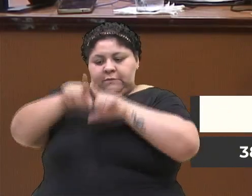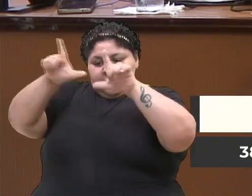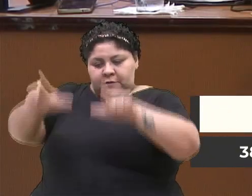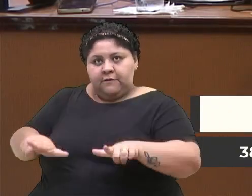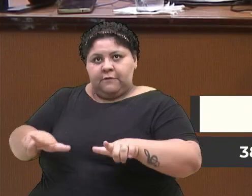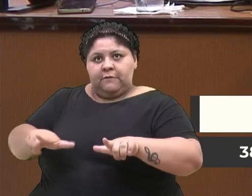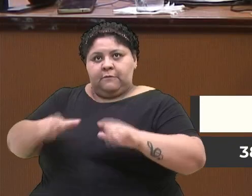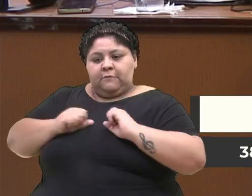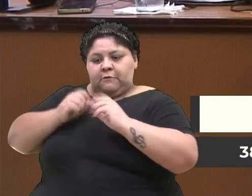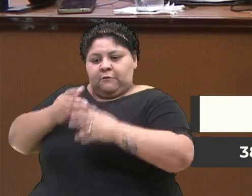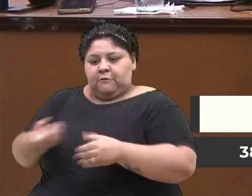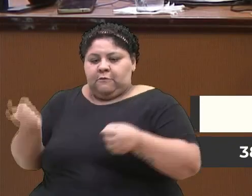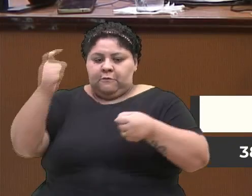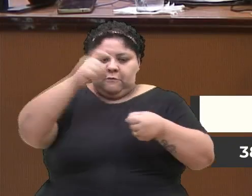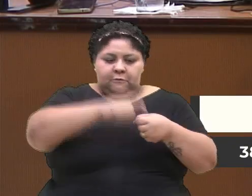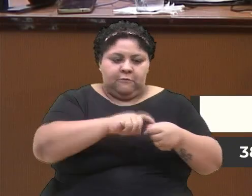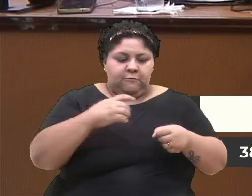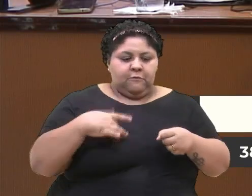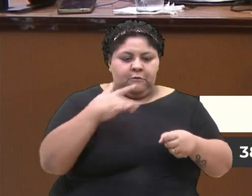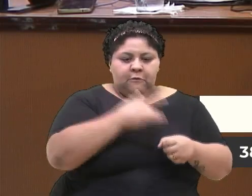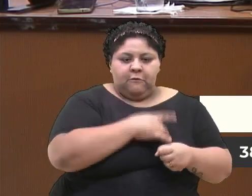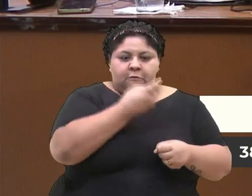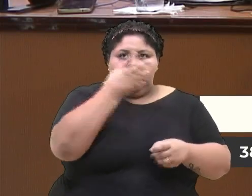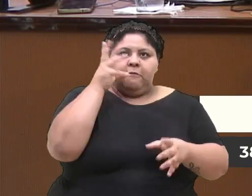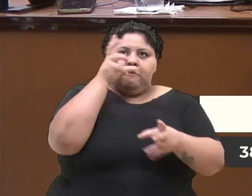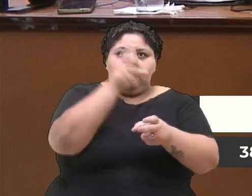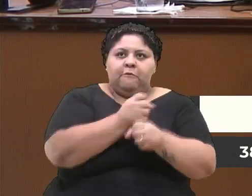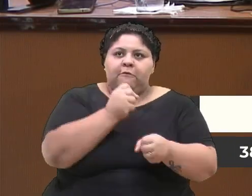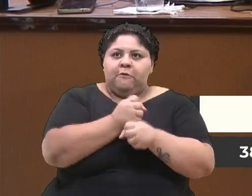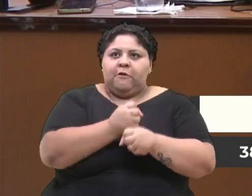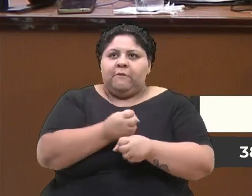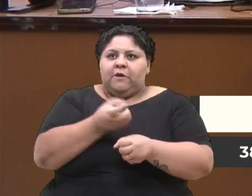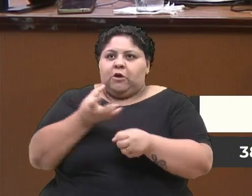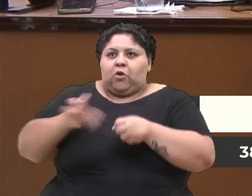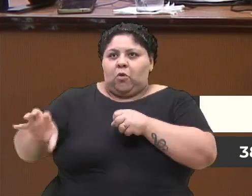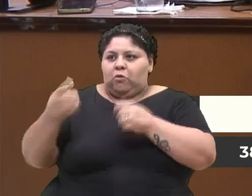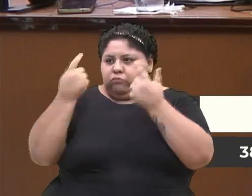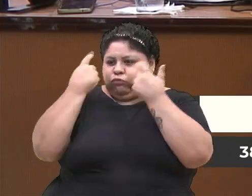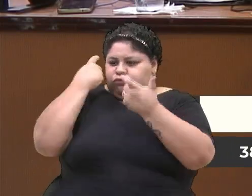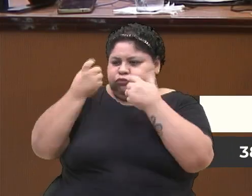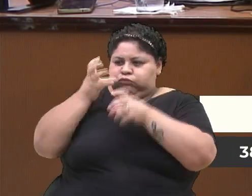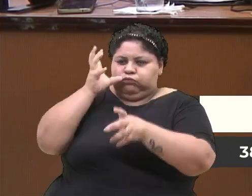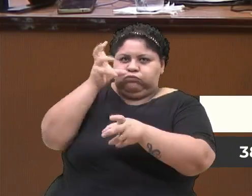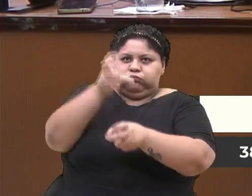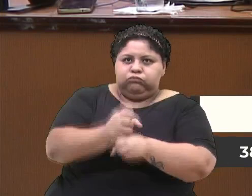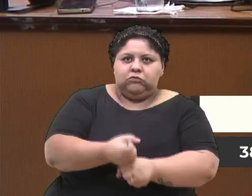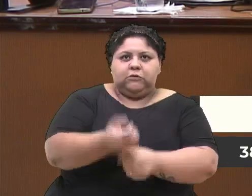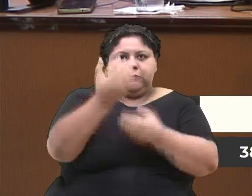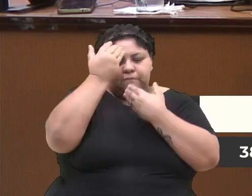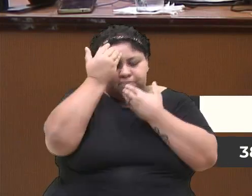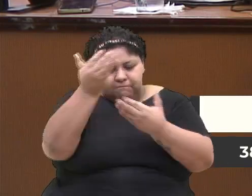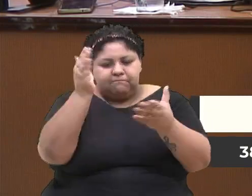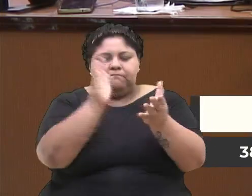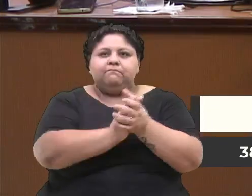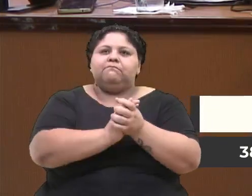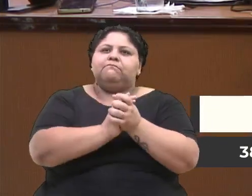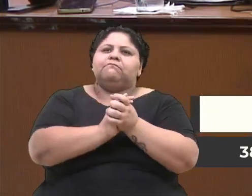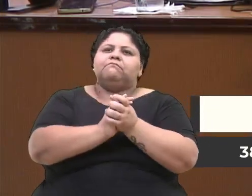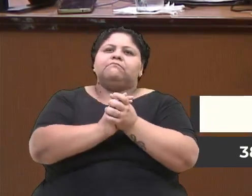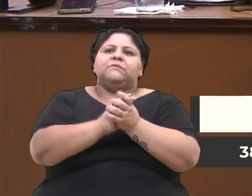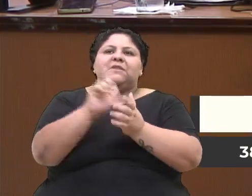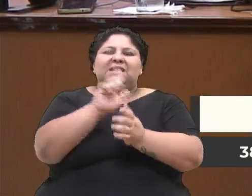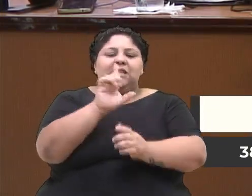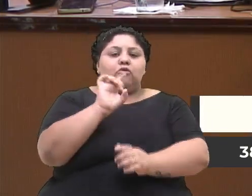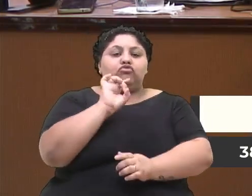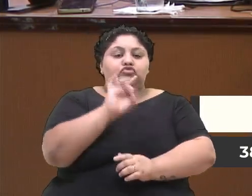ações voltadas à busca pelo bem-estar animal e combate aos maus tratos. Cordiais saudações. Andressa, muito obrigado mesmo, não só por